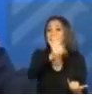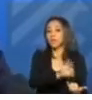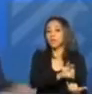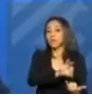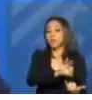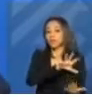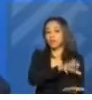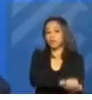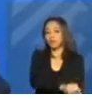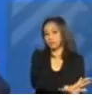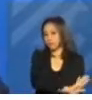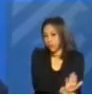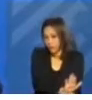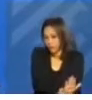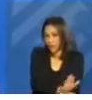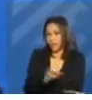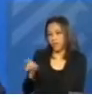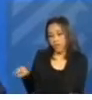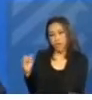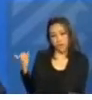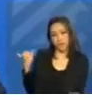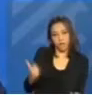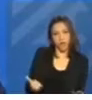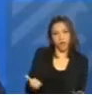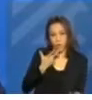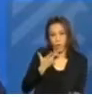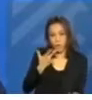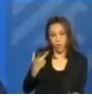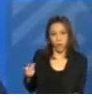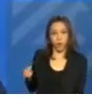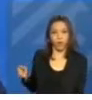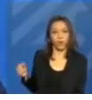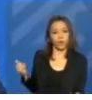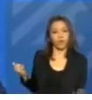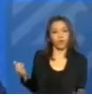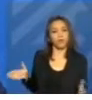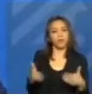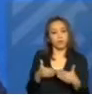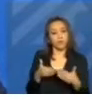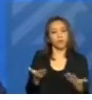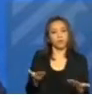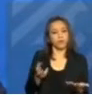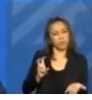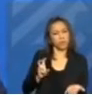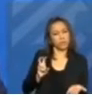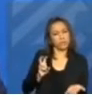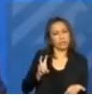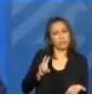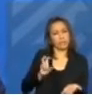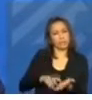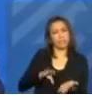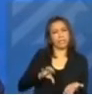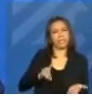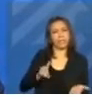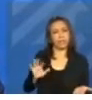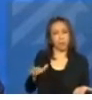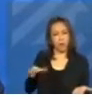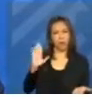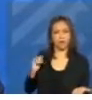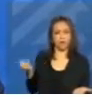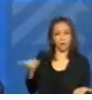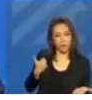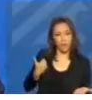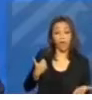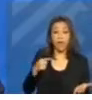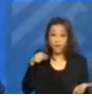um reforço do que o Canuto tinha falado, o presidente Canuto falou comigo mais cedo e com o ministro Onyx. Esta